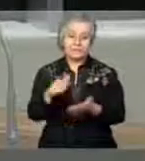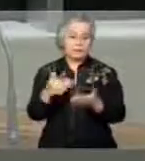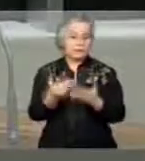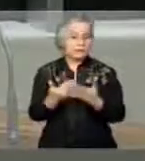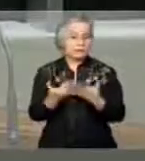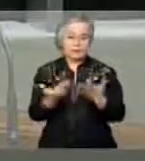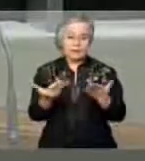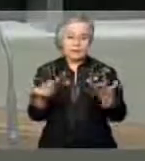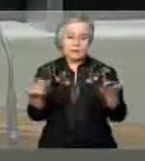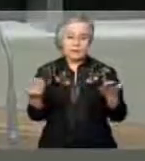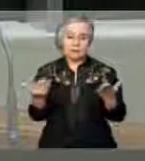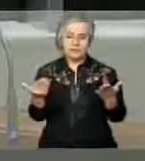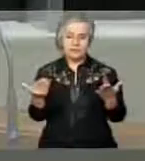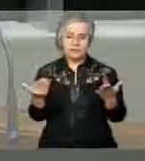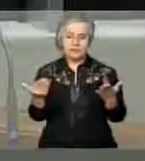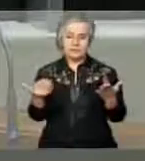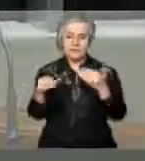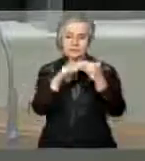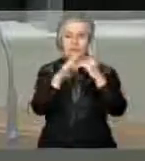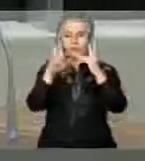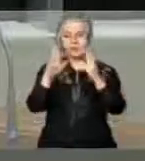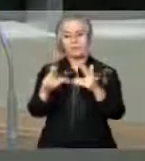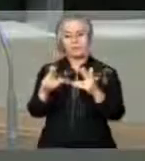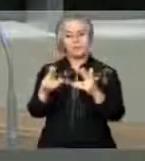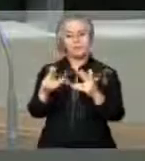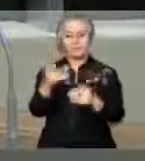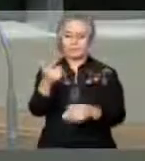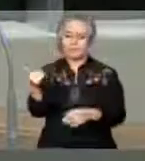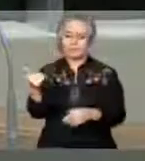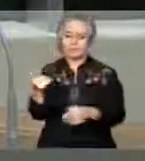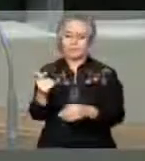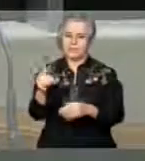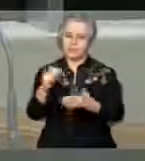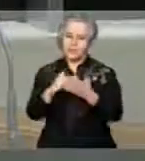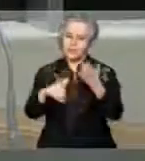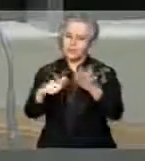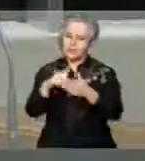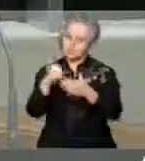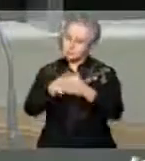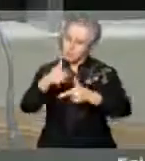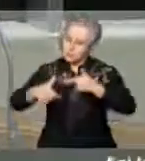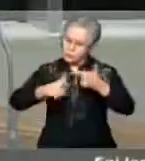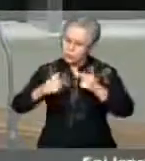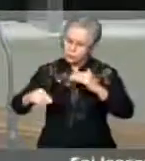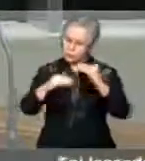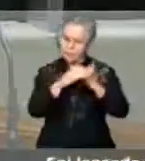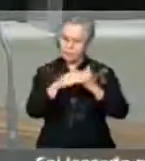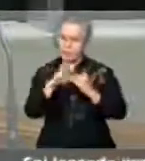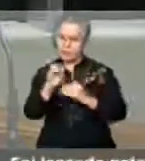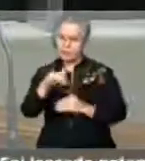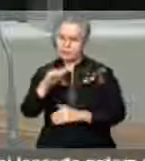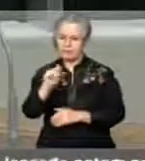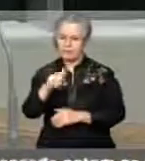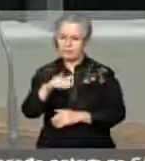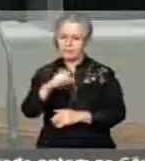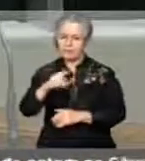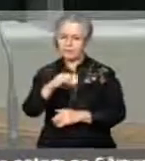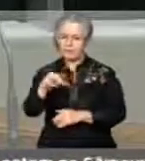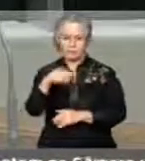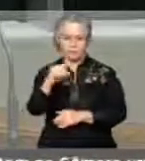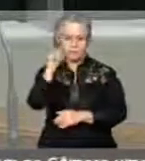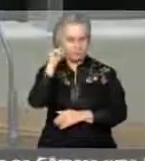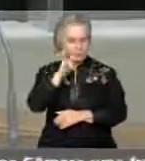condição de paridade com o homem. Todos os movimentos de emancipação feminina são de receber louvor